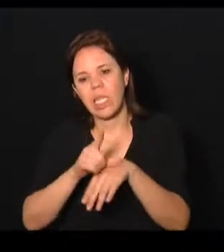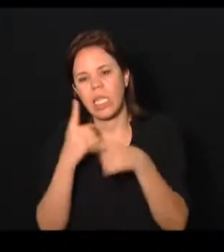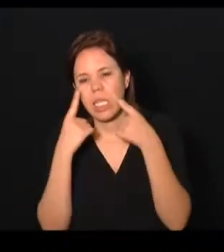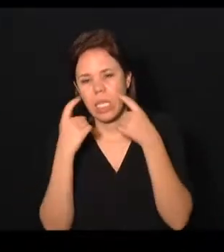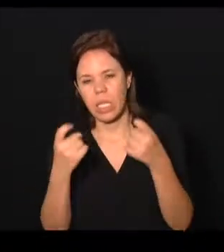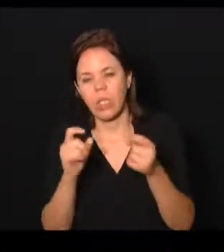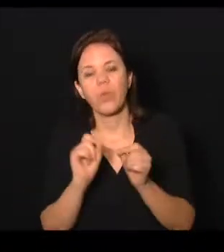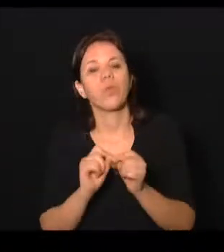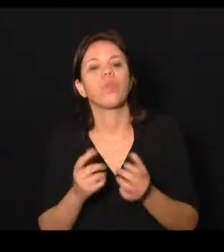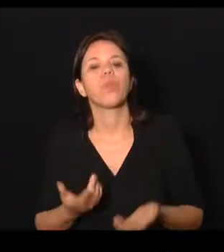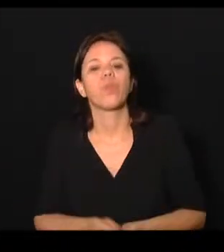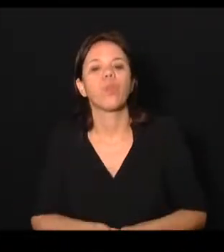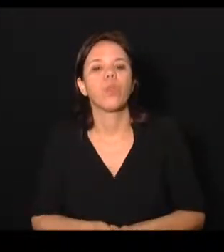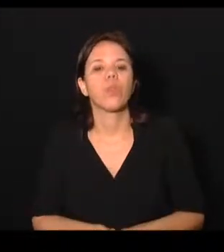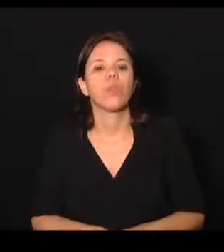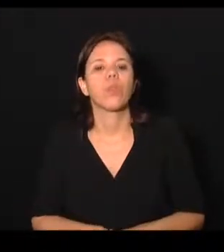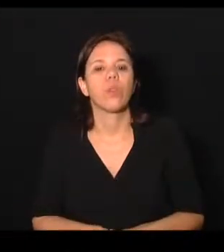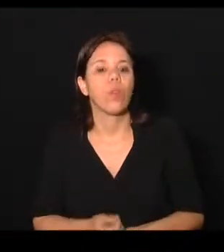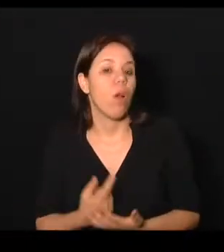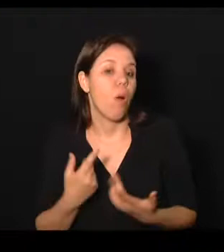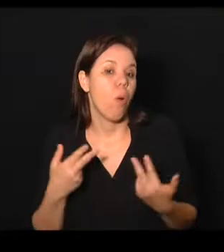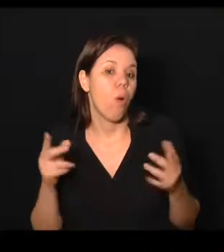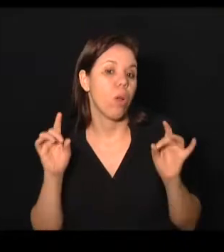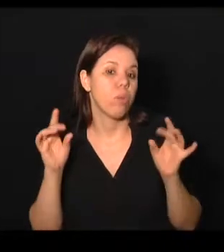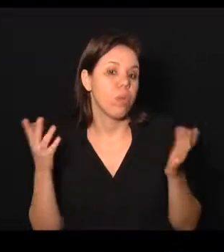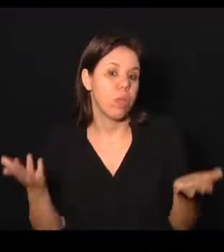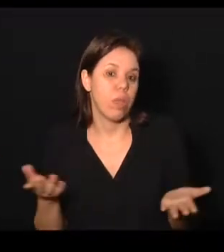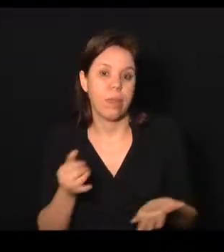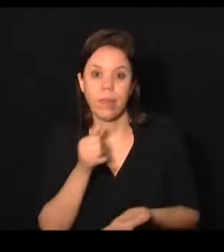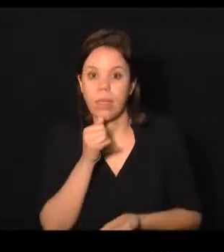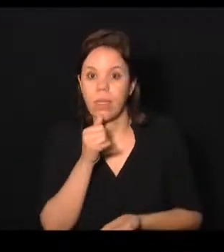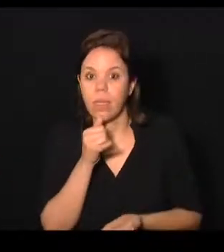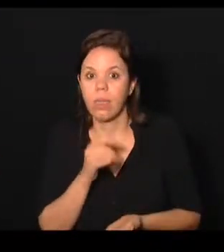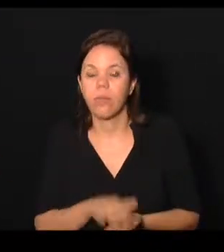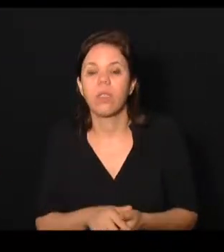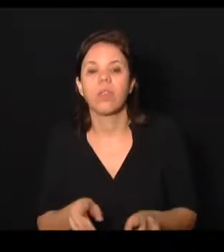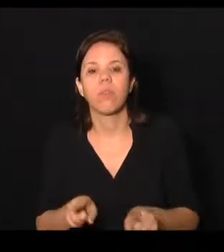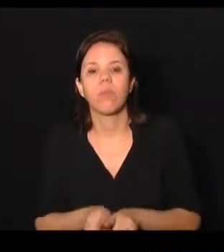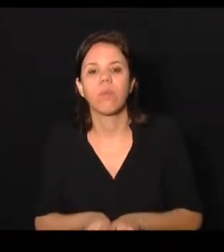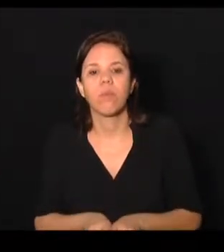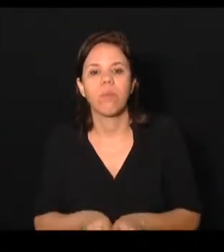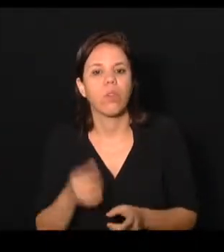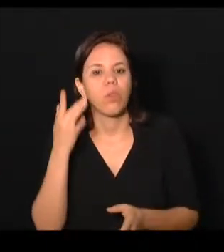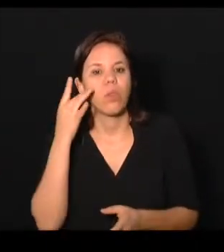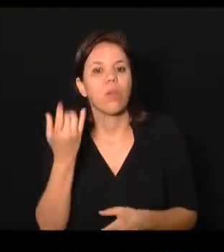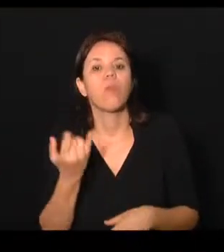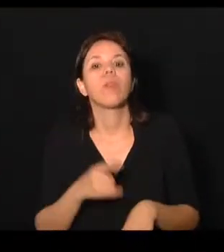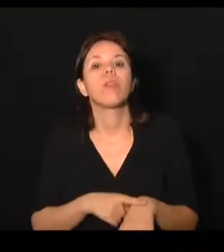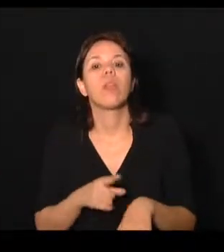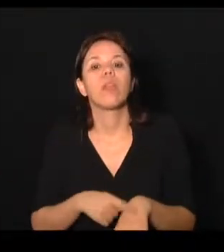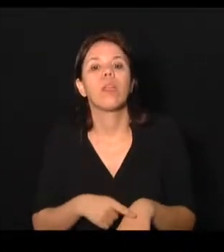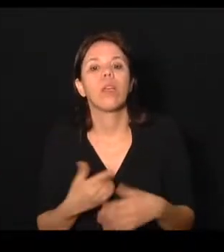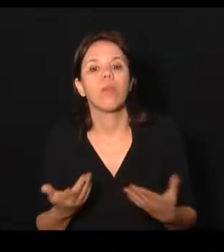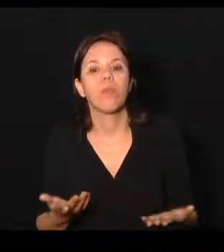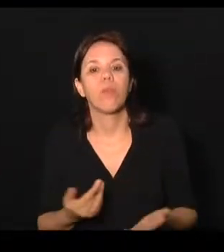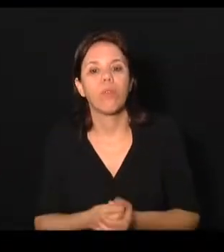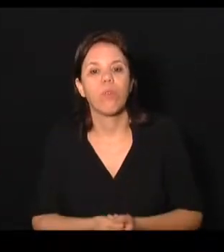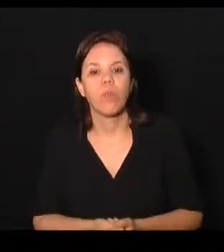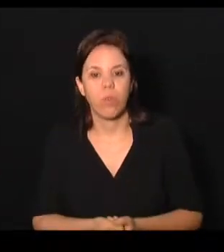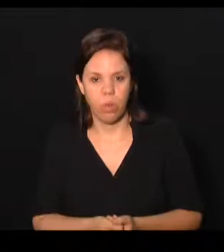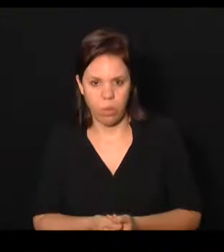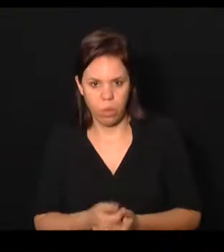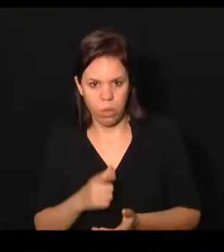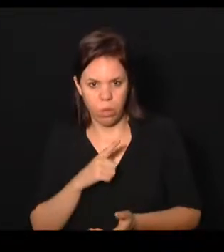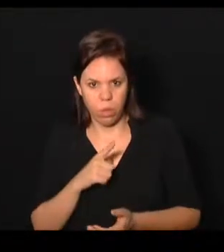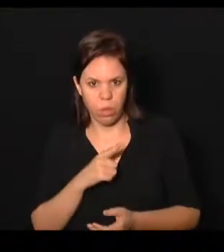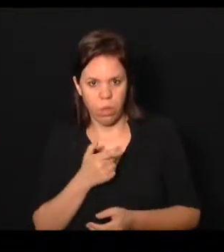interesse algo específico. Eu vou lhe dar um exemplo também, não sei como a gente está de tempo aqui, mas... Temos